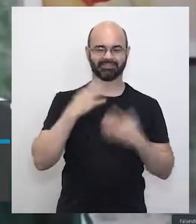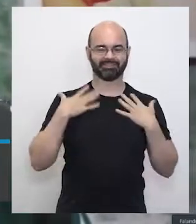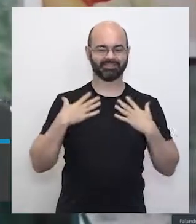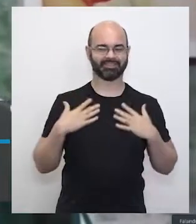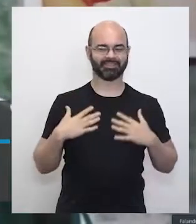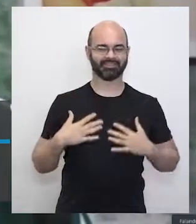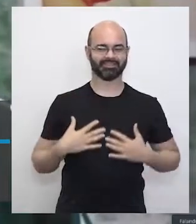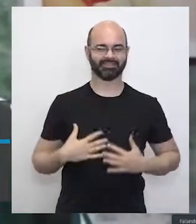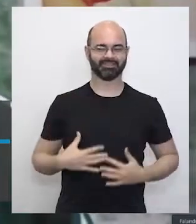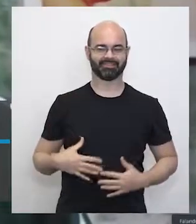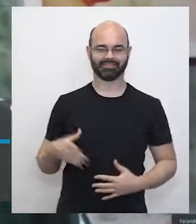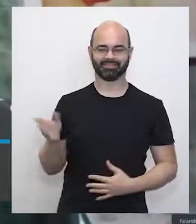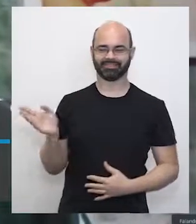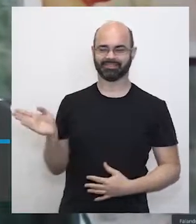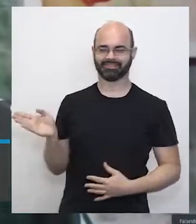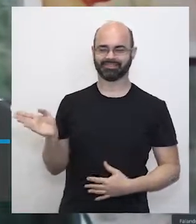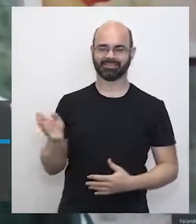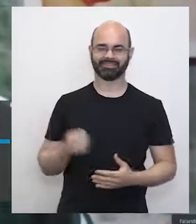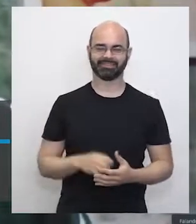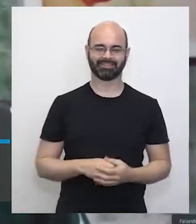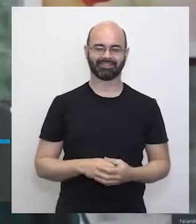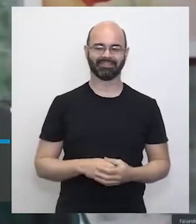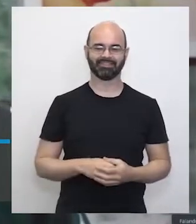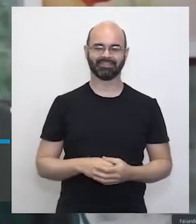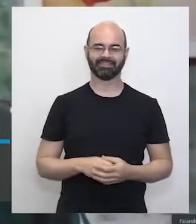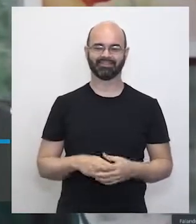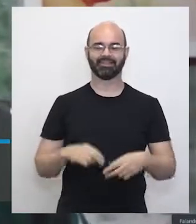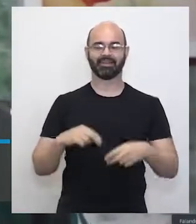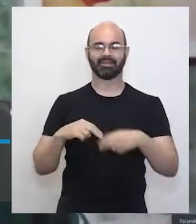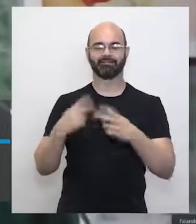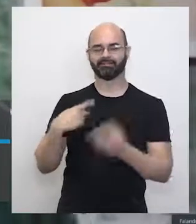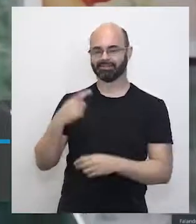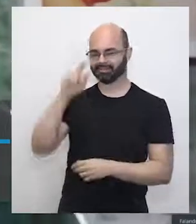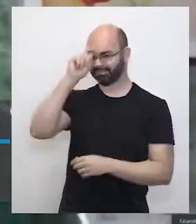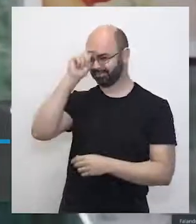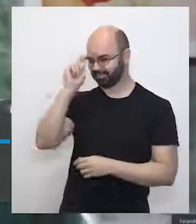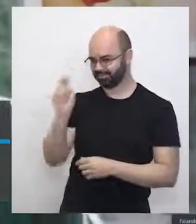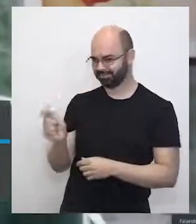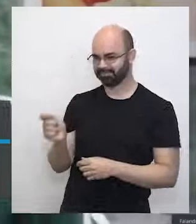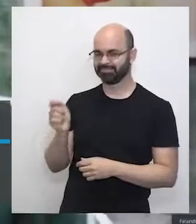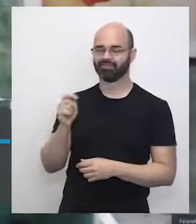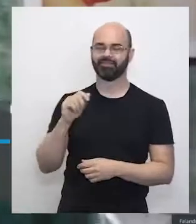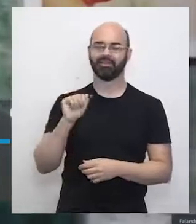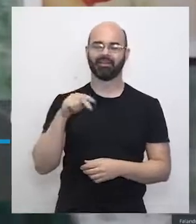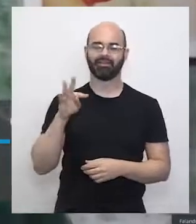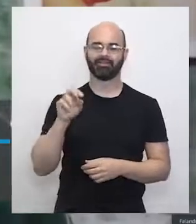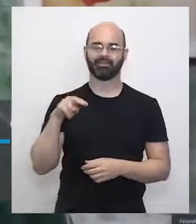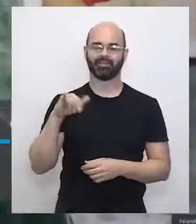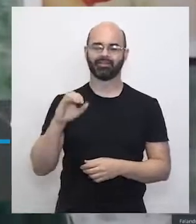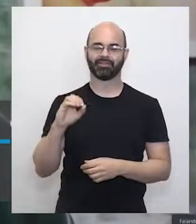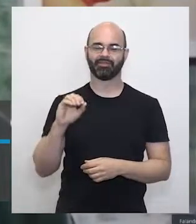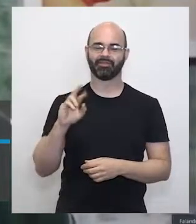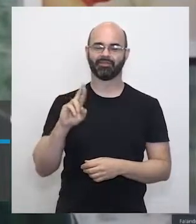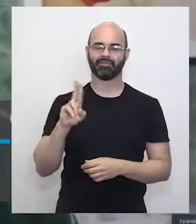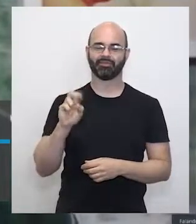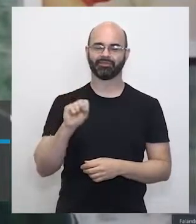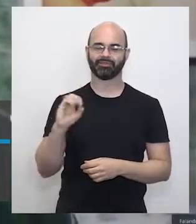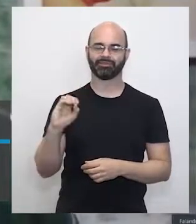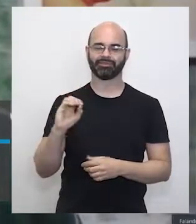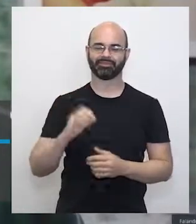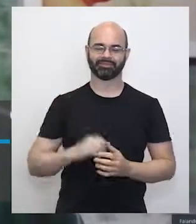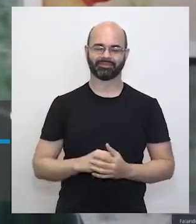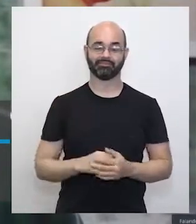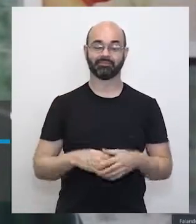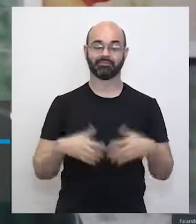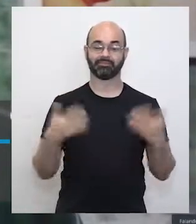ao nosso parceiro Antônio Russo. Galerinha, já vamos colocar na tela o tema